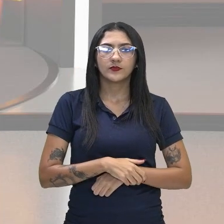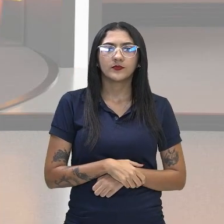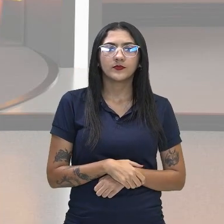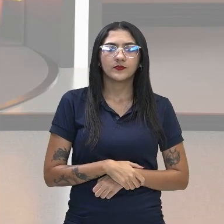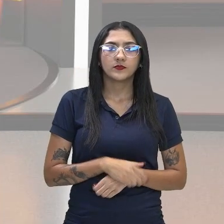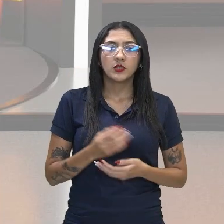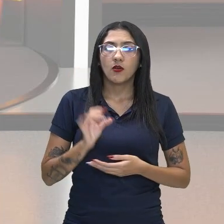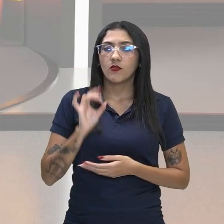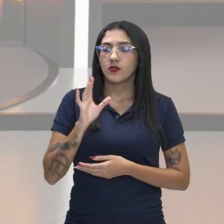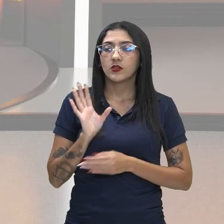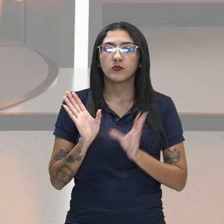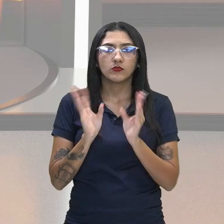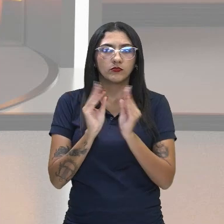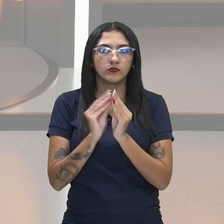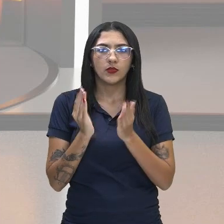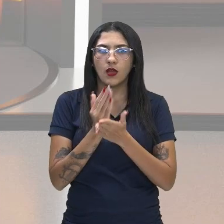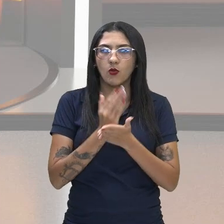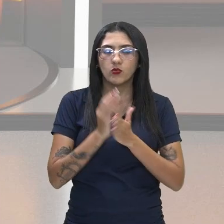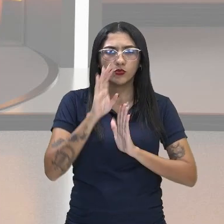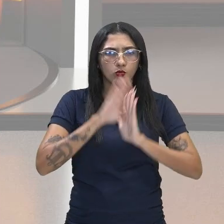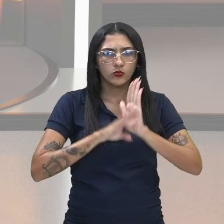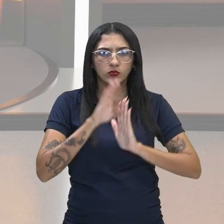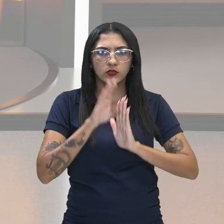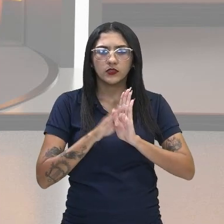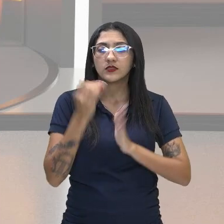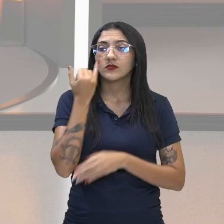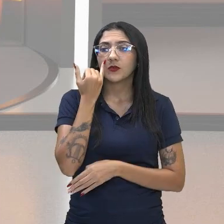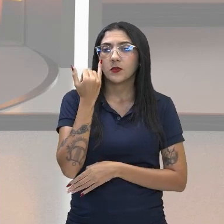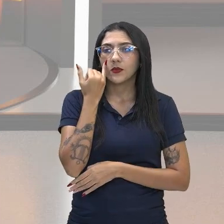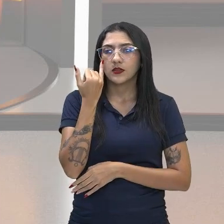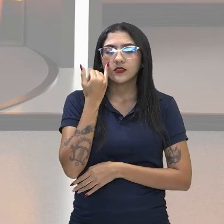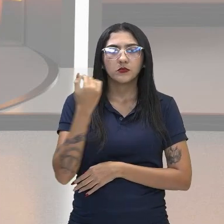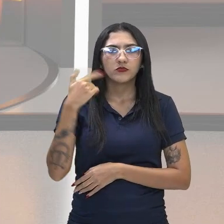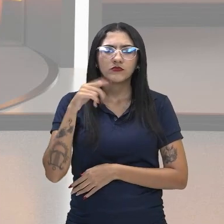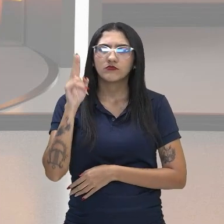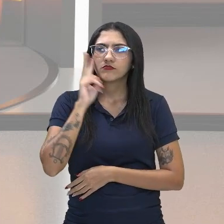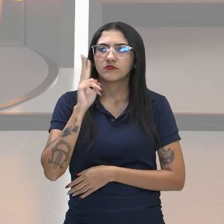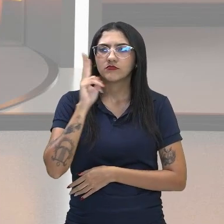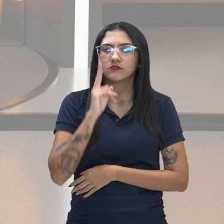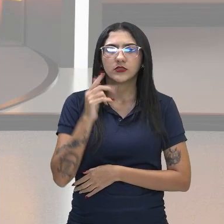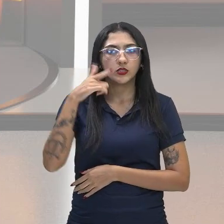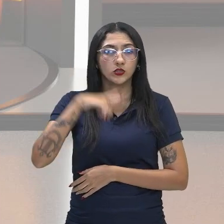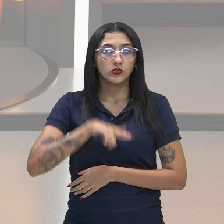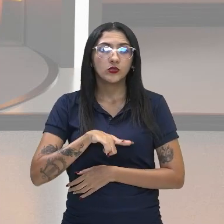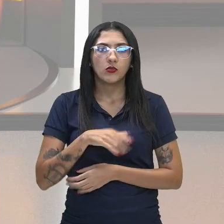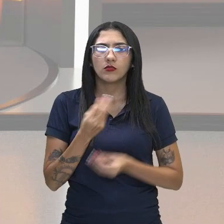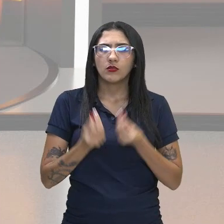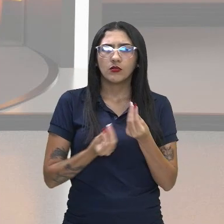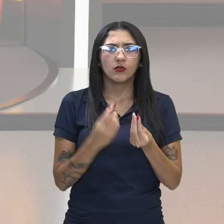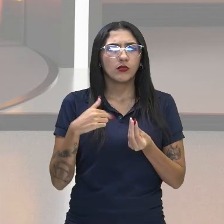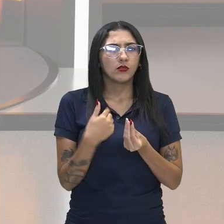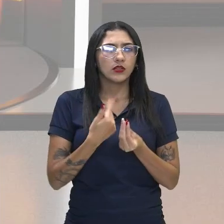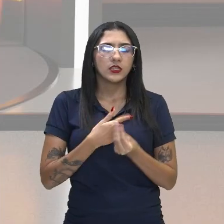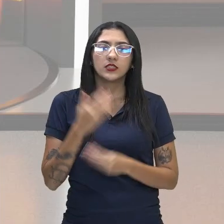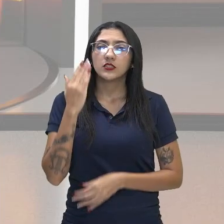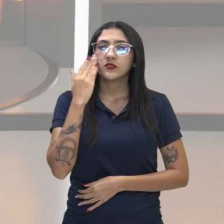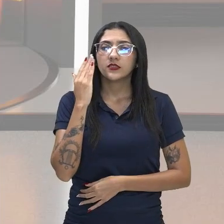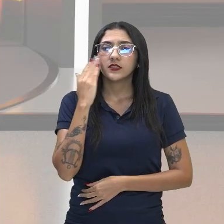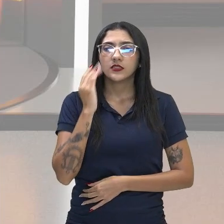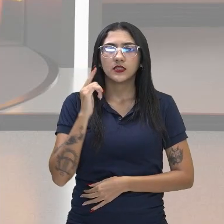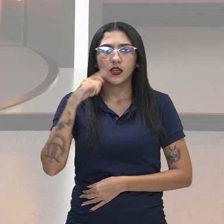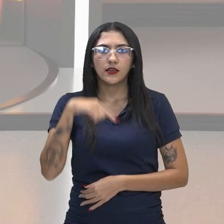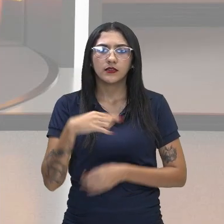algumas informações para a gente relembrar, né? Alguns conceitos para a gente entender os paralelos,